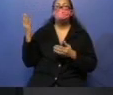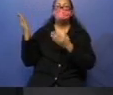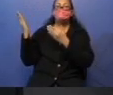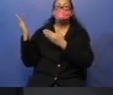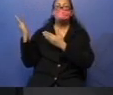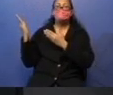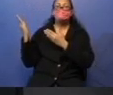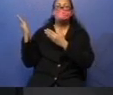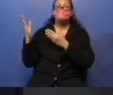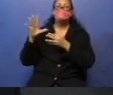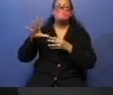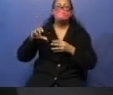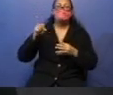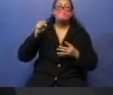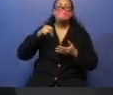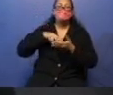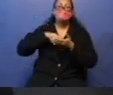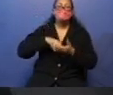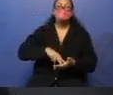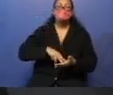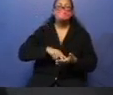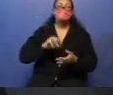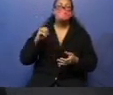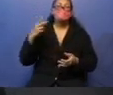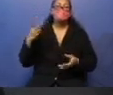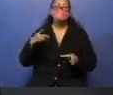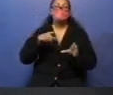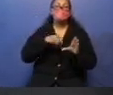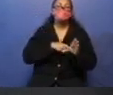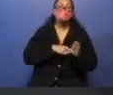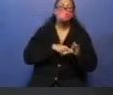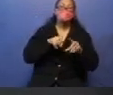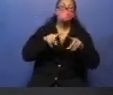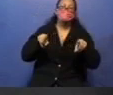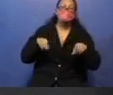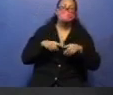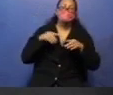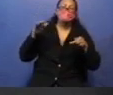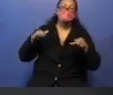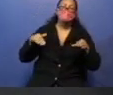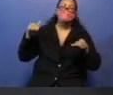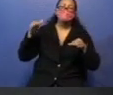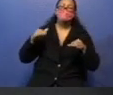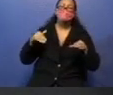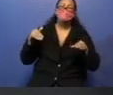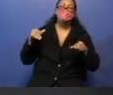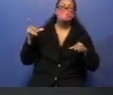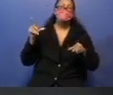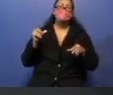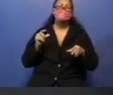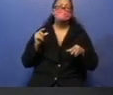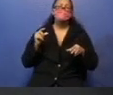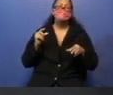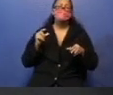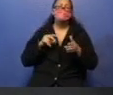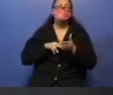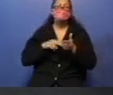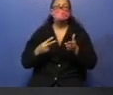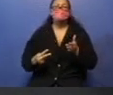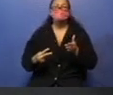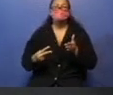mais firmeza. Ou os pés na piscina, é para a gente diminuir a chance de escorregar. Olha que